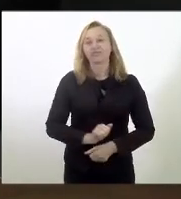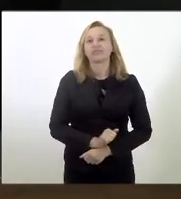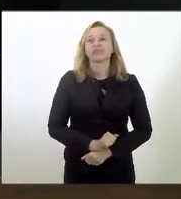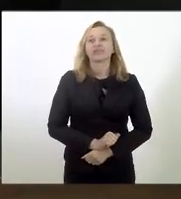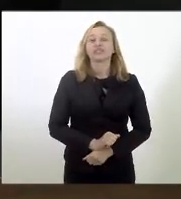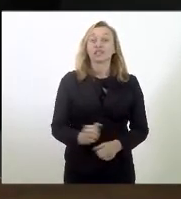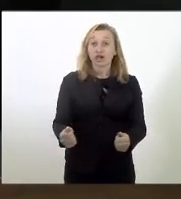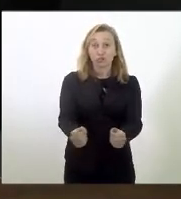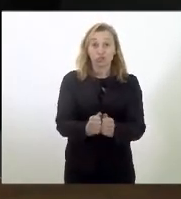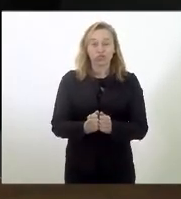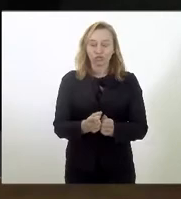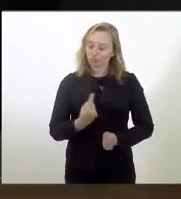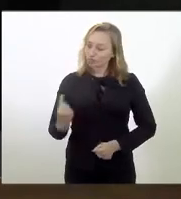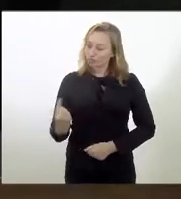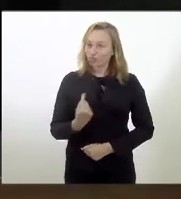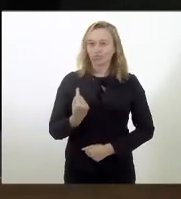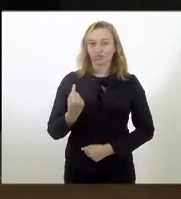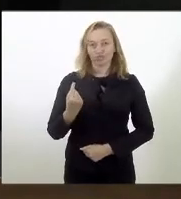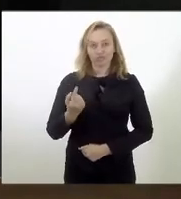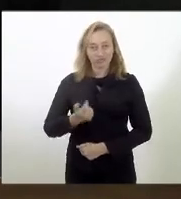para estar conosco aqui.